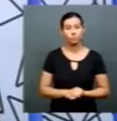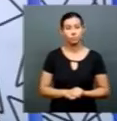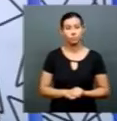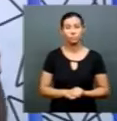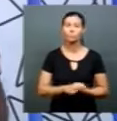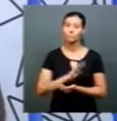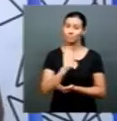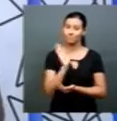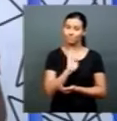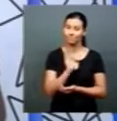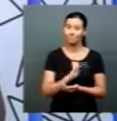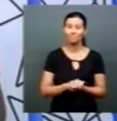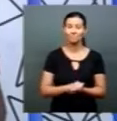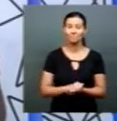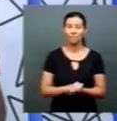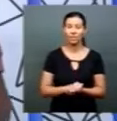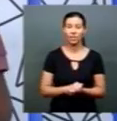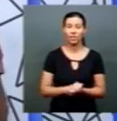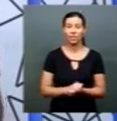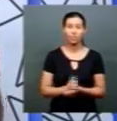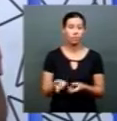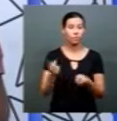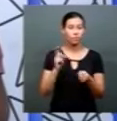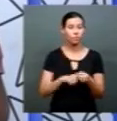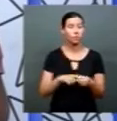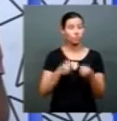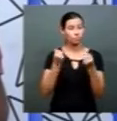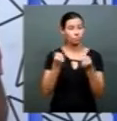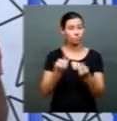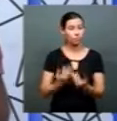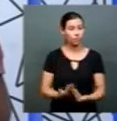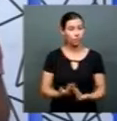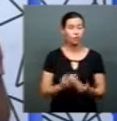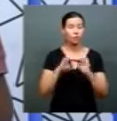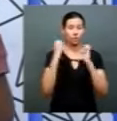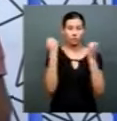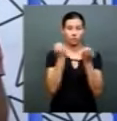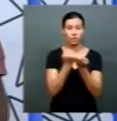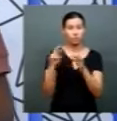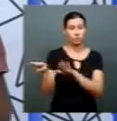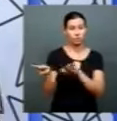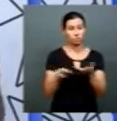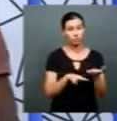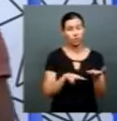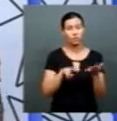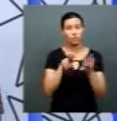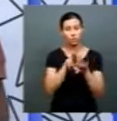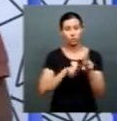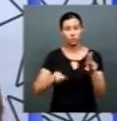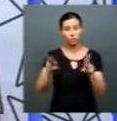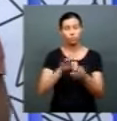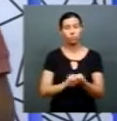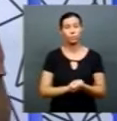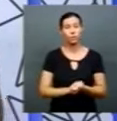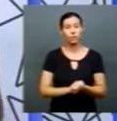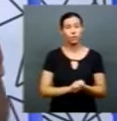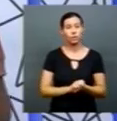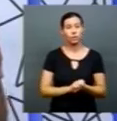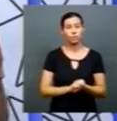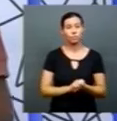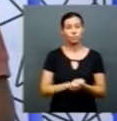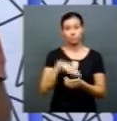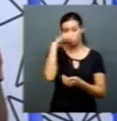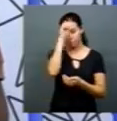Oi, gente! Como de costume, estou de volta para apresentar os eventos que acontecem durante a semana na UFO. Então vamos lá? Você quer